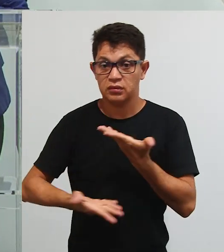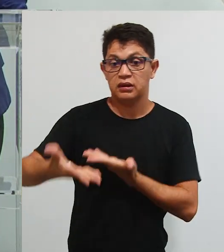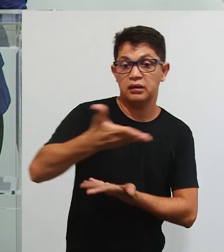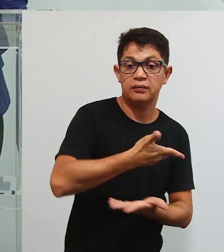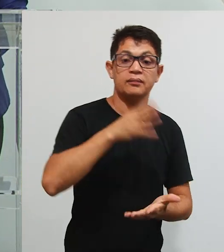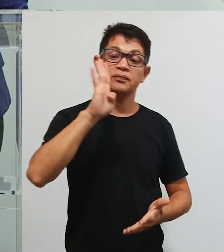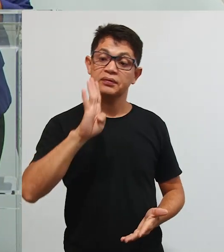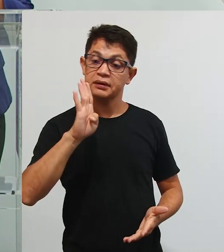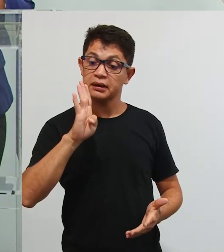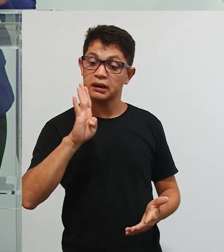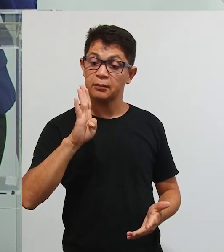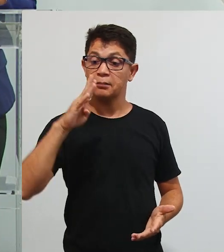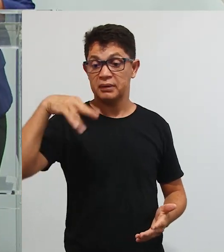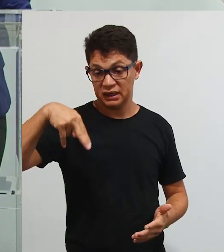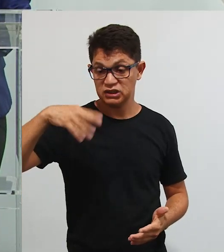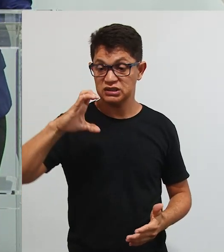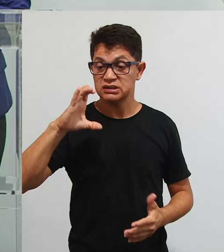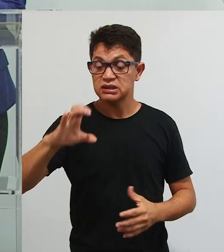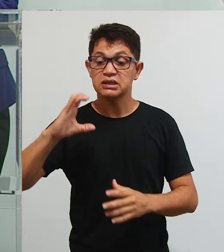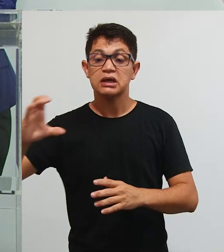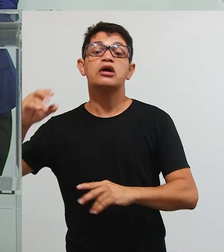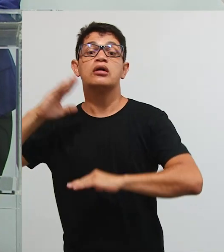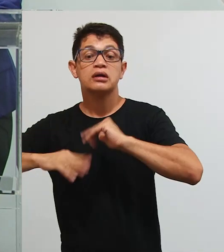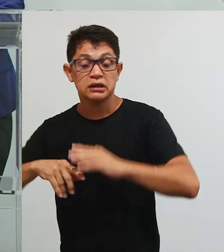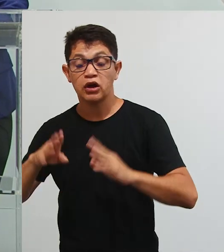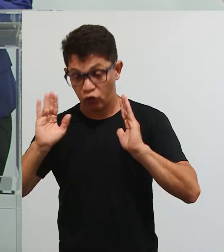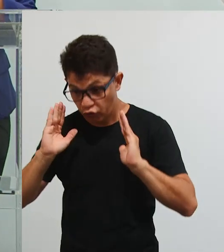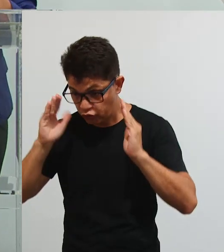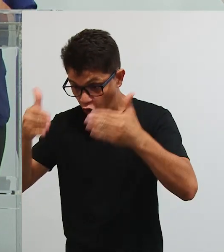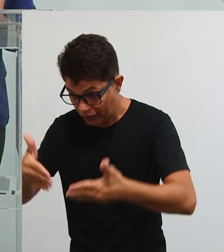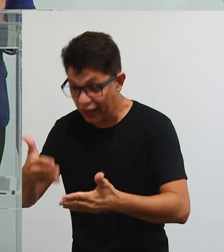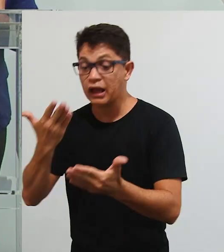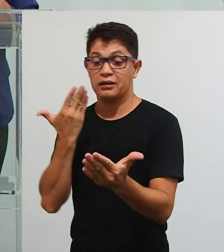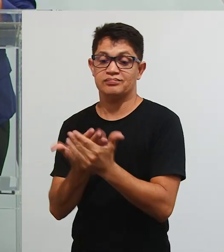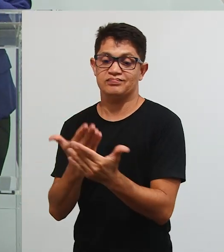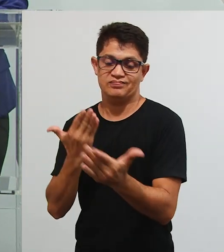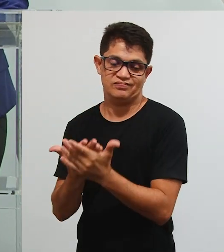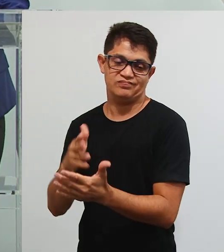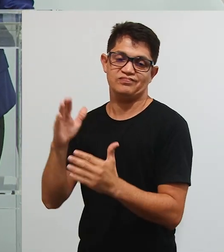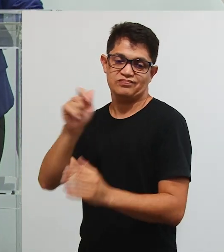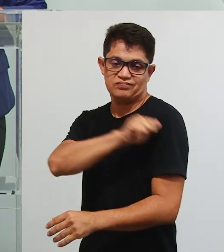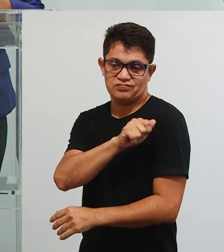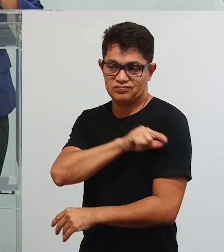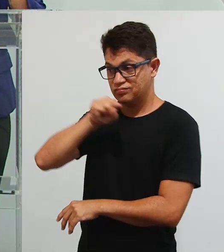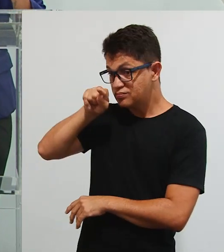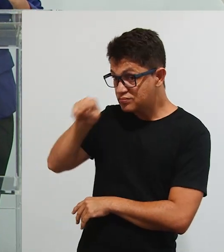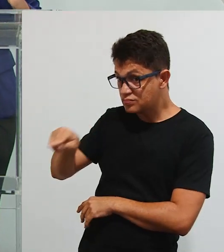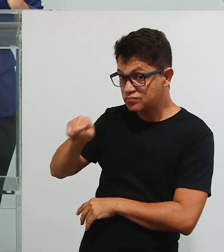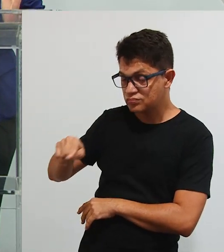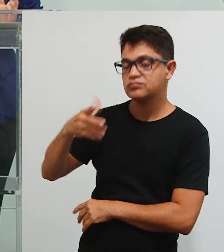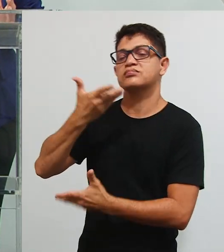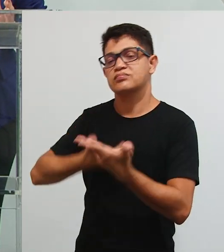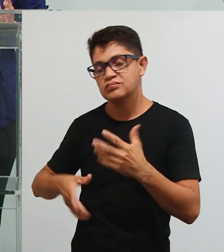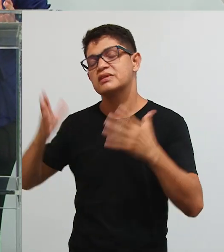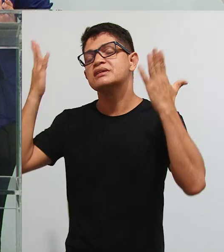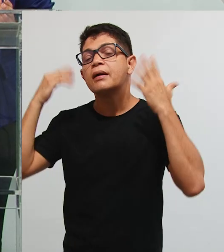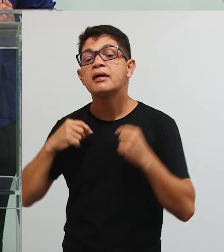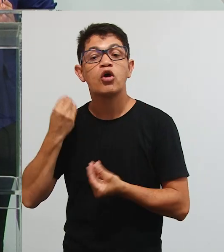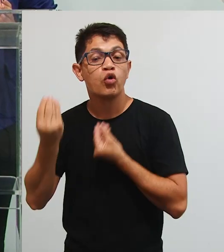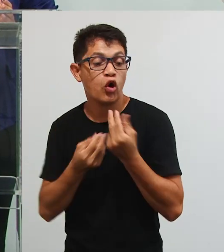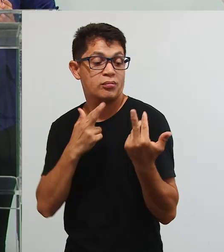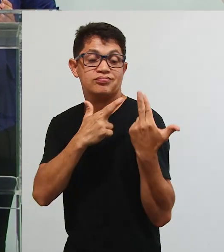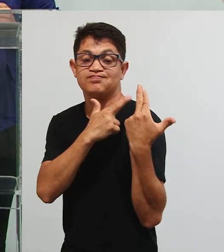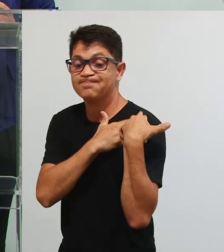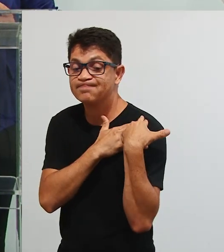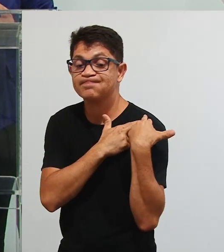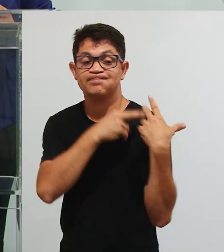Então, a BNCC ela tem um foco exatamente no aluno e na sua aprendizagem. Quais são os conteúdos básicos que esse aluno